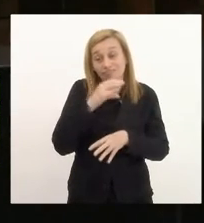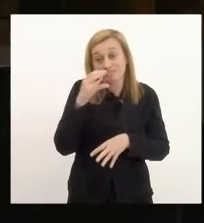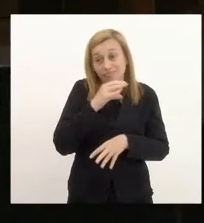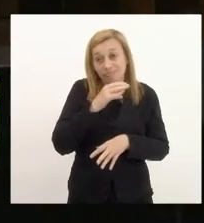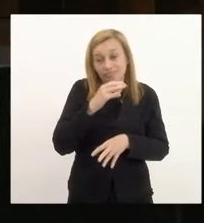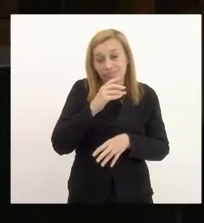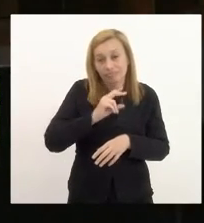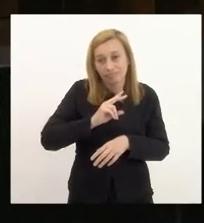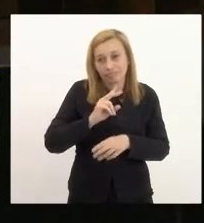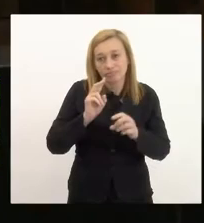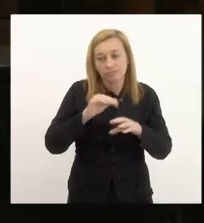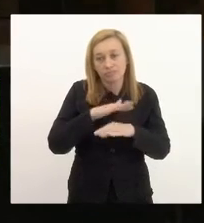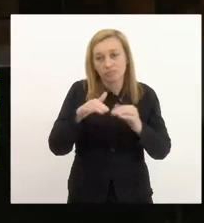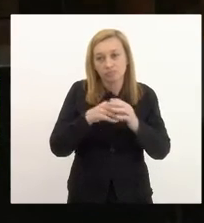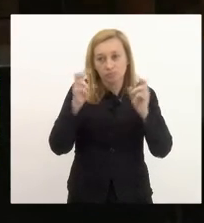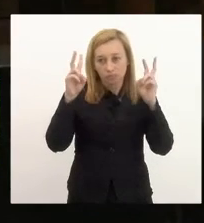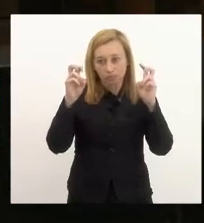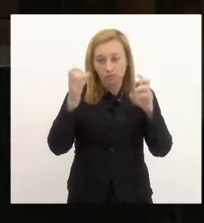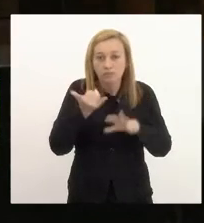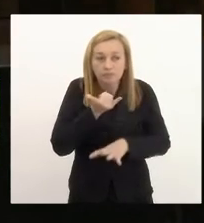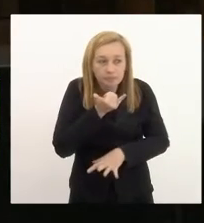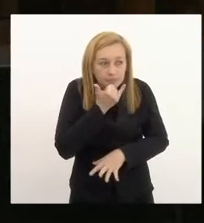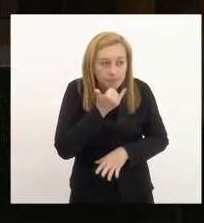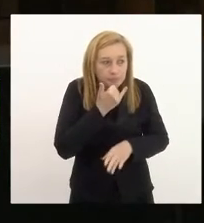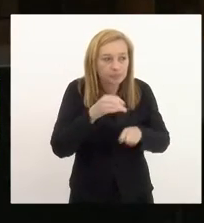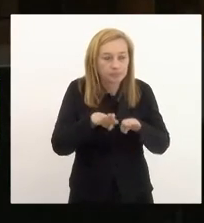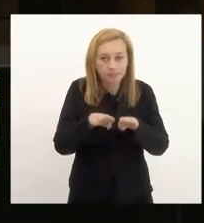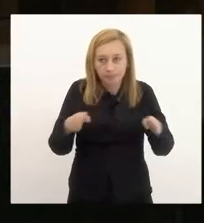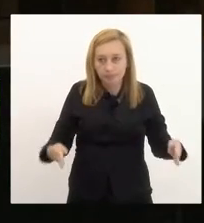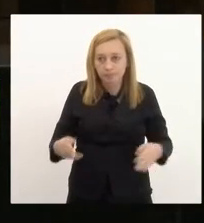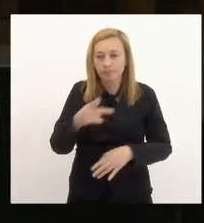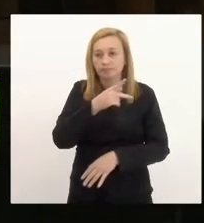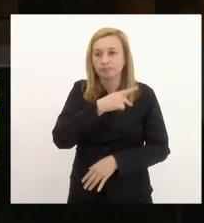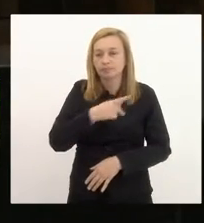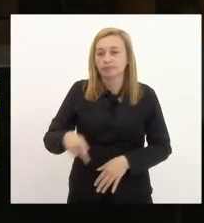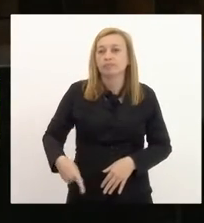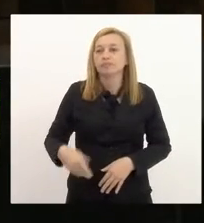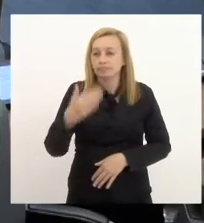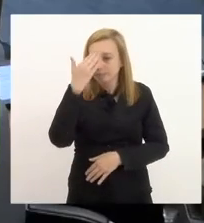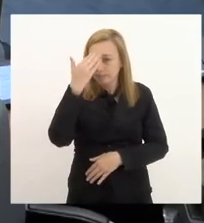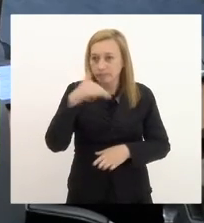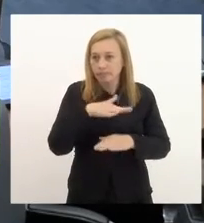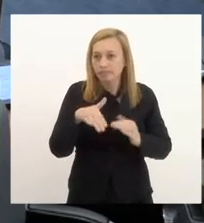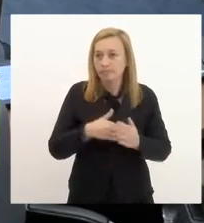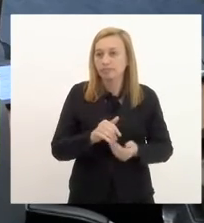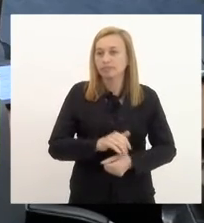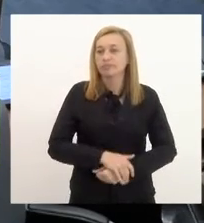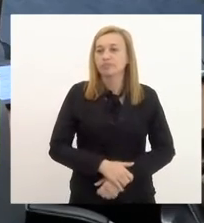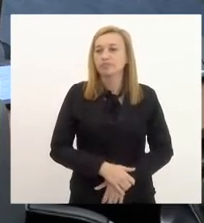correndo todos os termos perdoe presidente da mesa Obrigado a todos e a todas